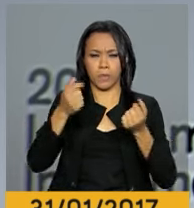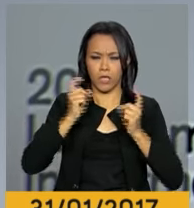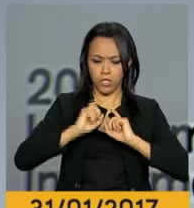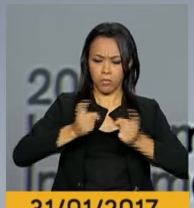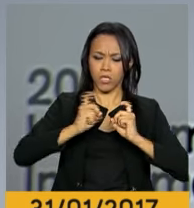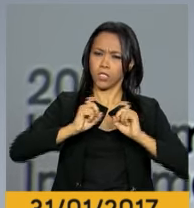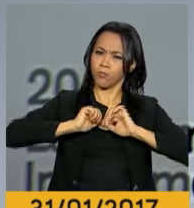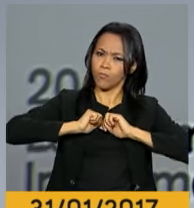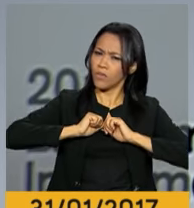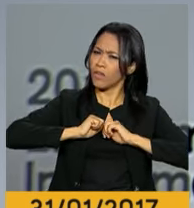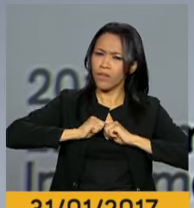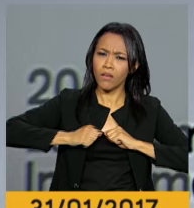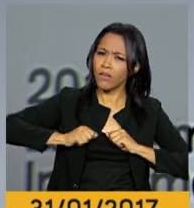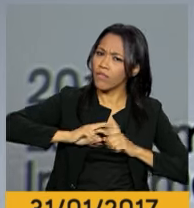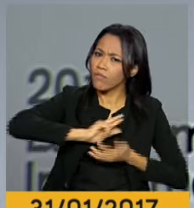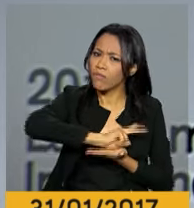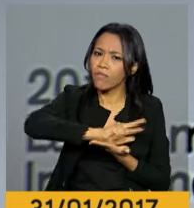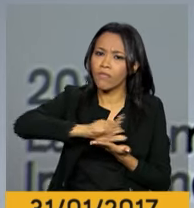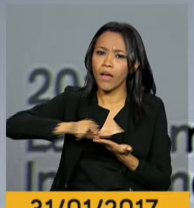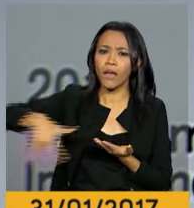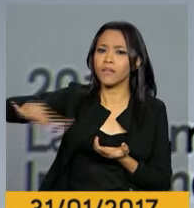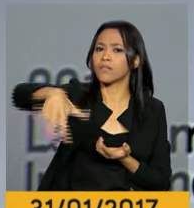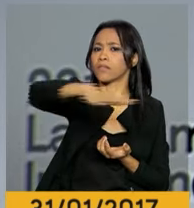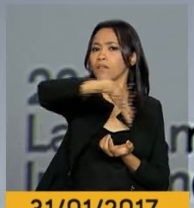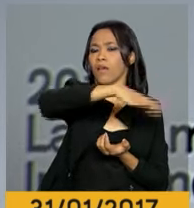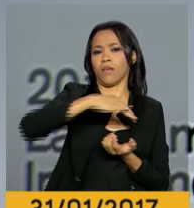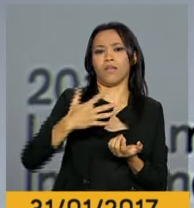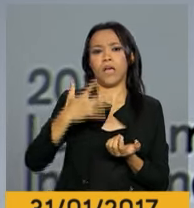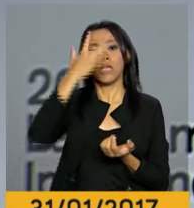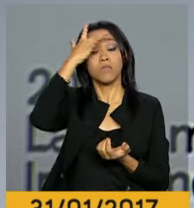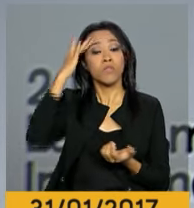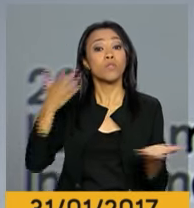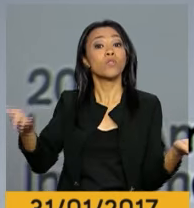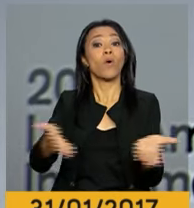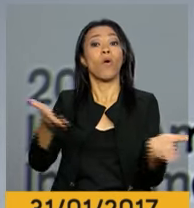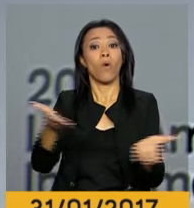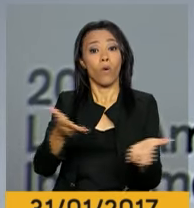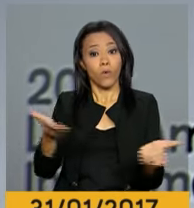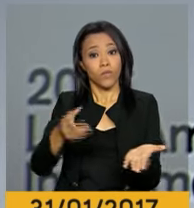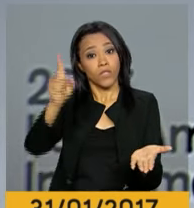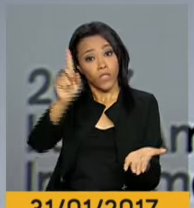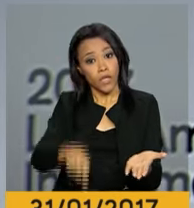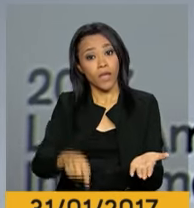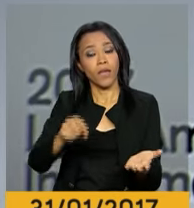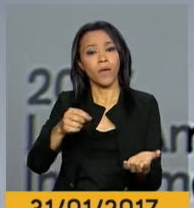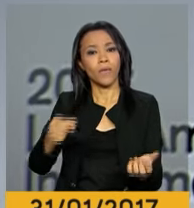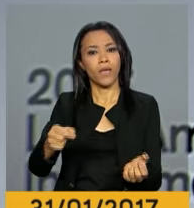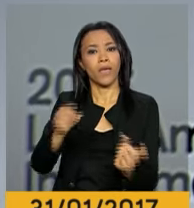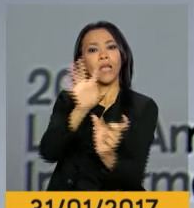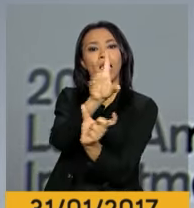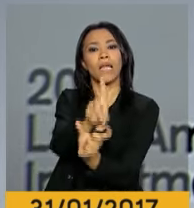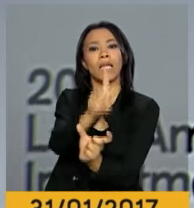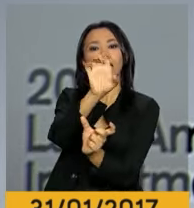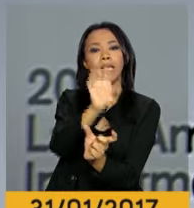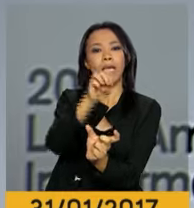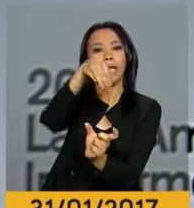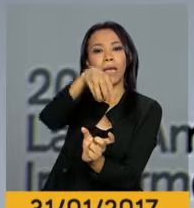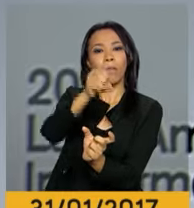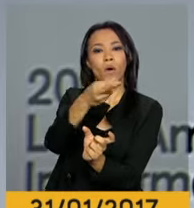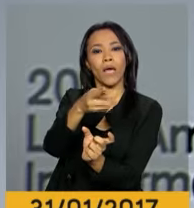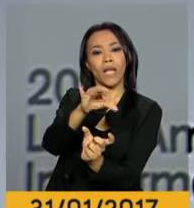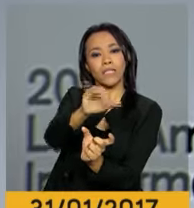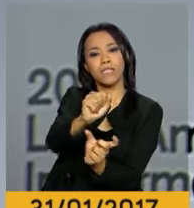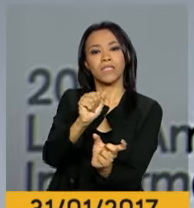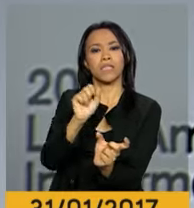eficiente em todos os sentidos as pessoas que mais pleiteiam hoje é a chamada democracia da eficiência as pessoas querem